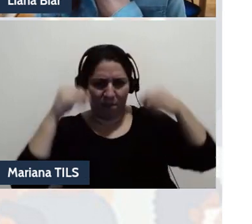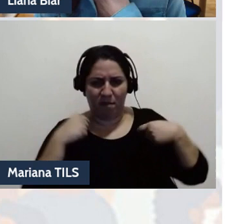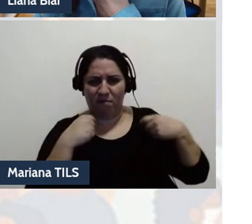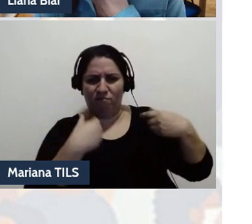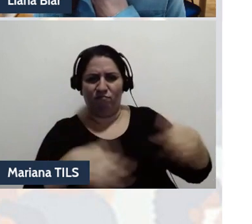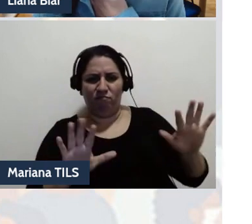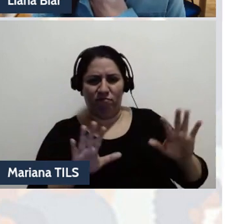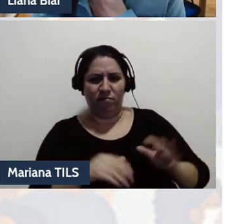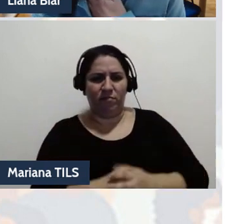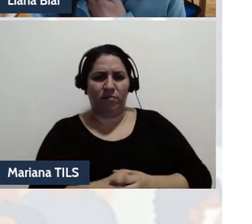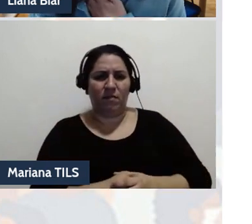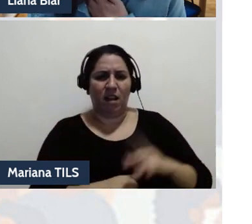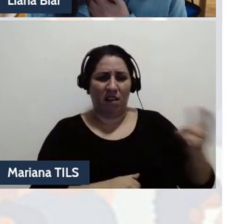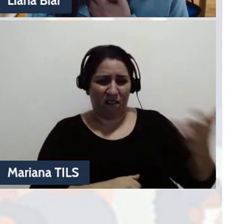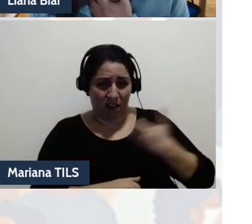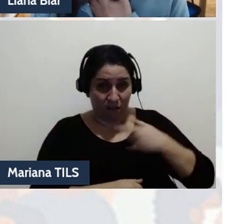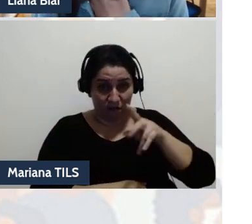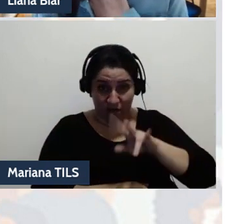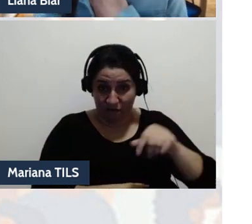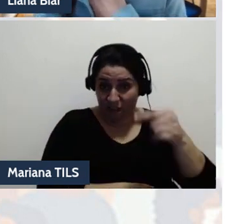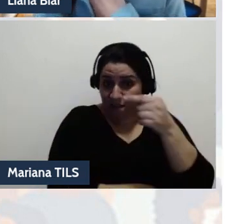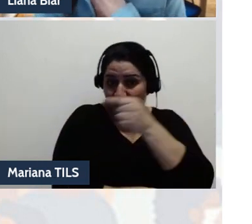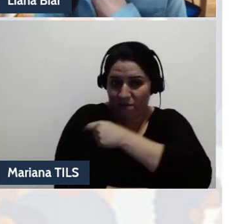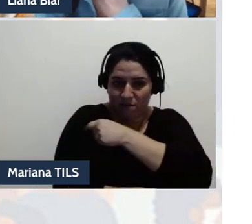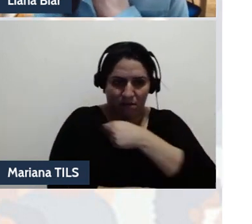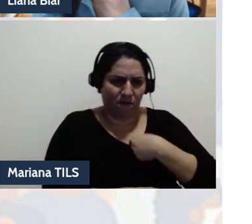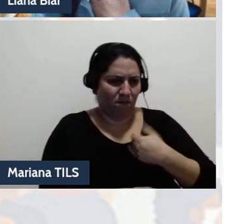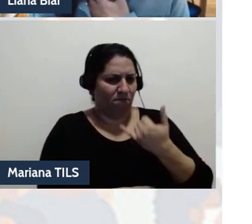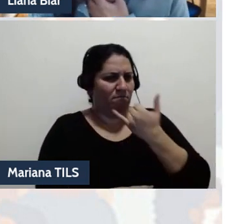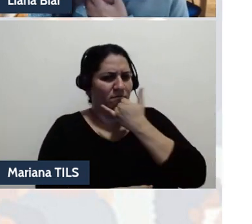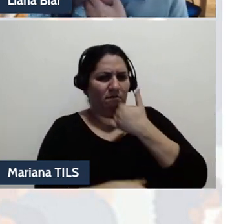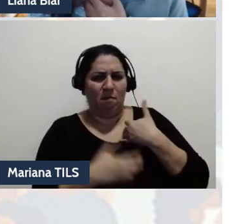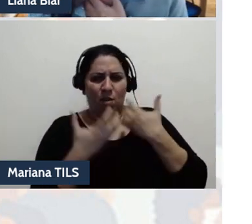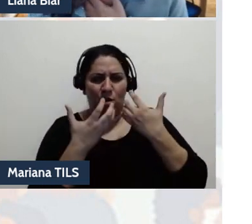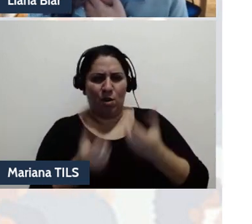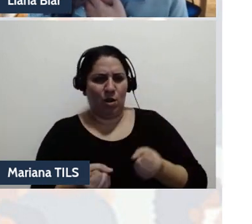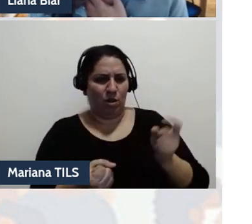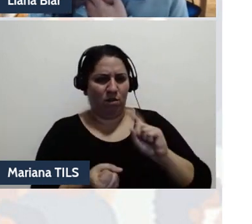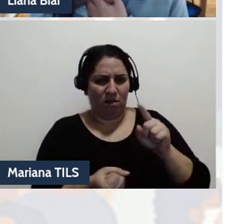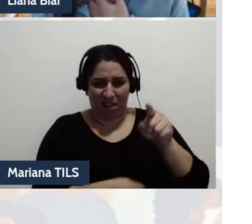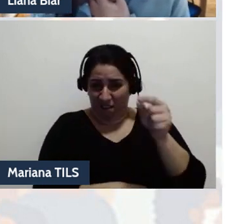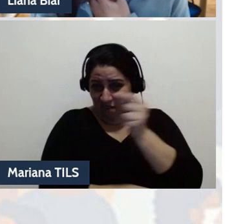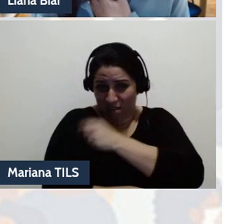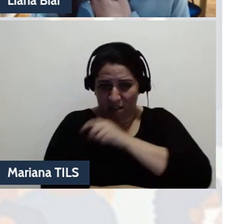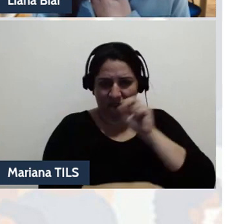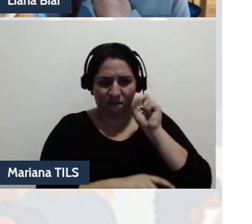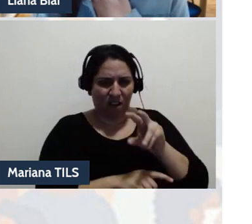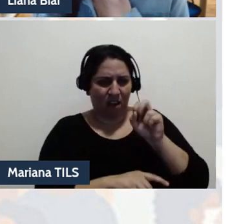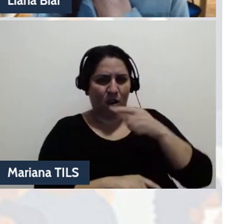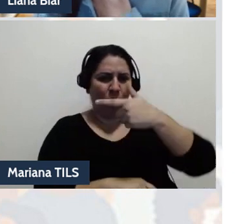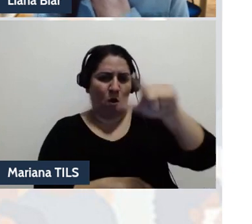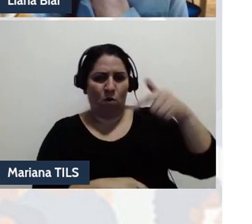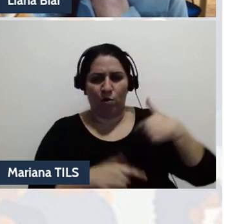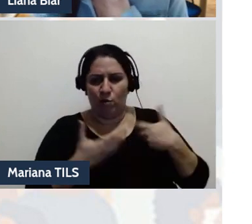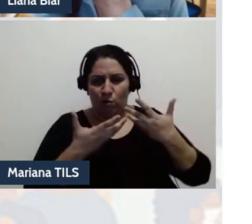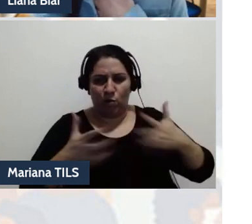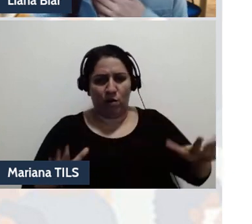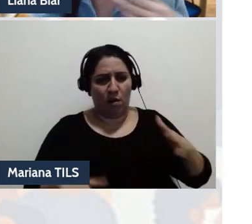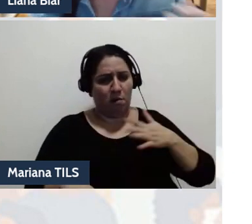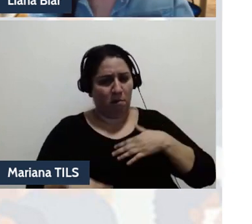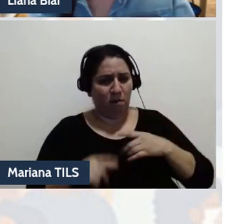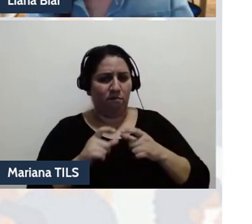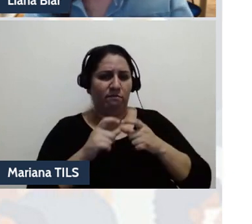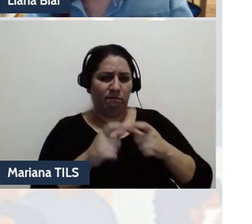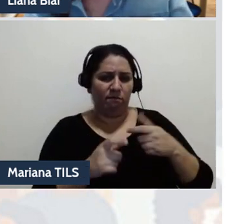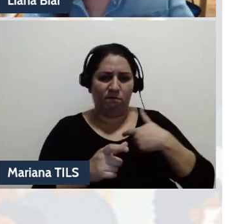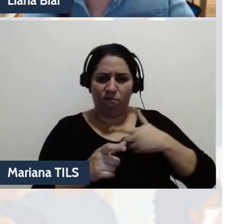Quando eles disseram, você vai para vacinação? Eu falei, eu não. Faz esse veneno aí em quem vocês quiserem. Eu tô saindo. Tá aqui meu Corém. Fui lá,